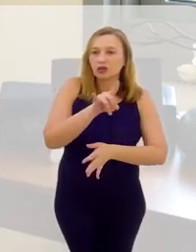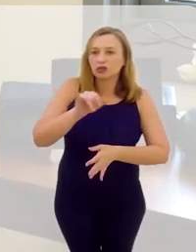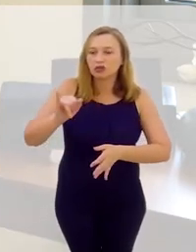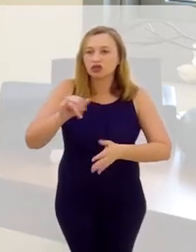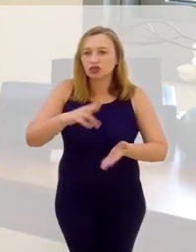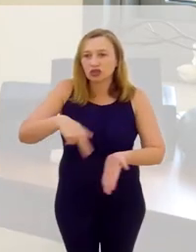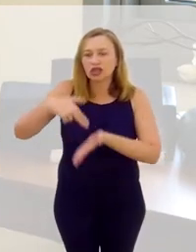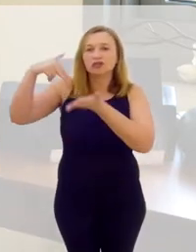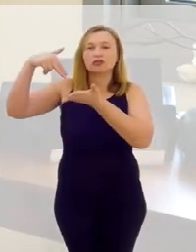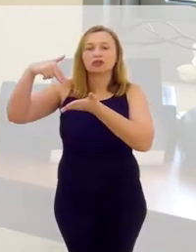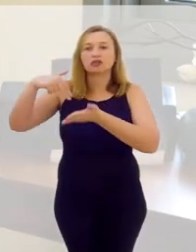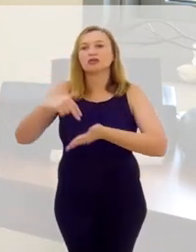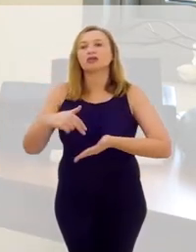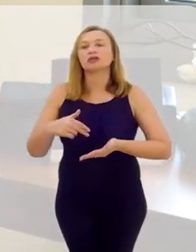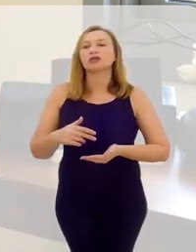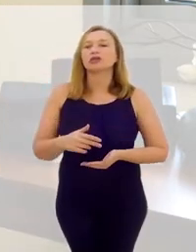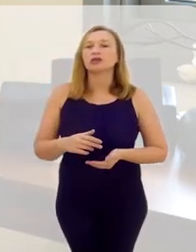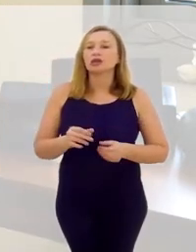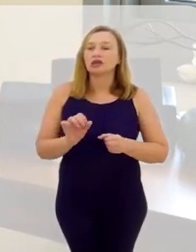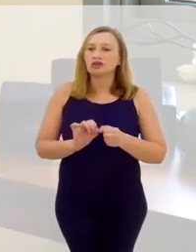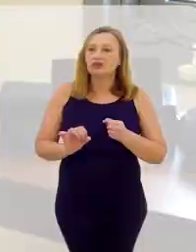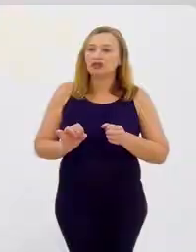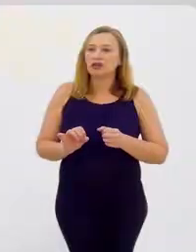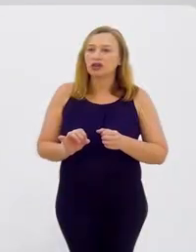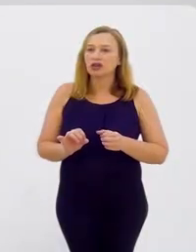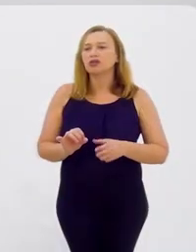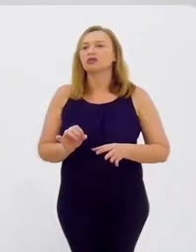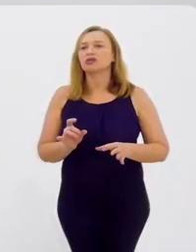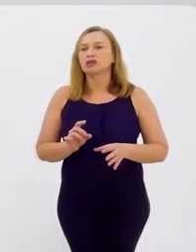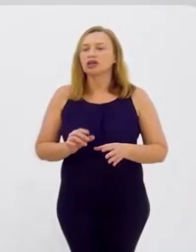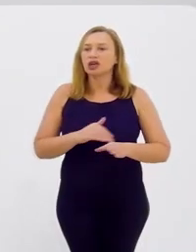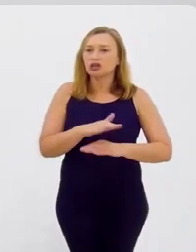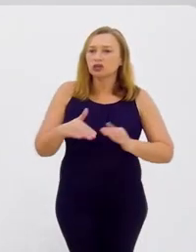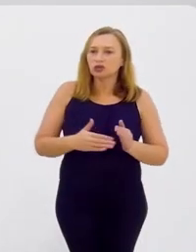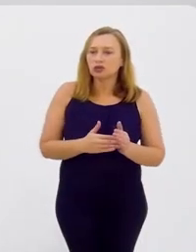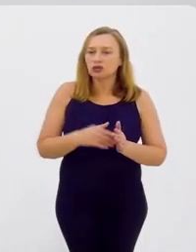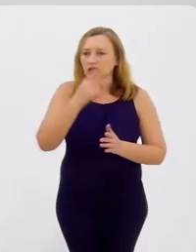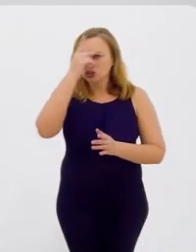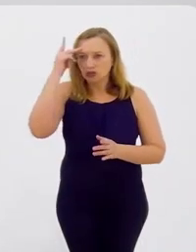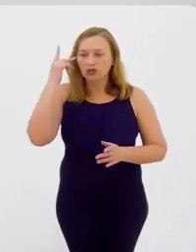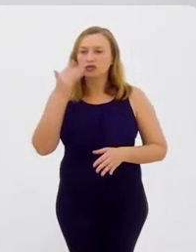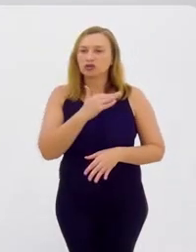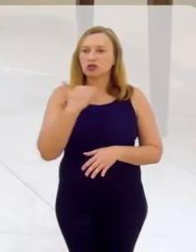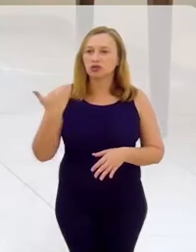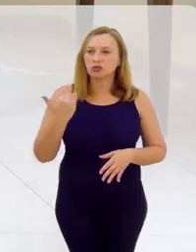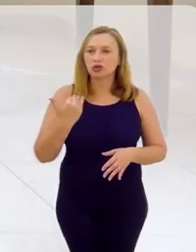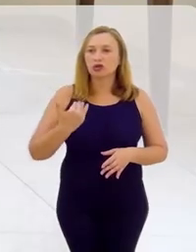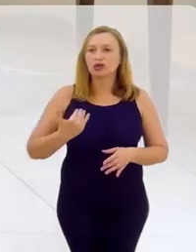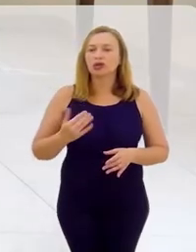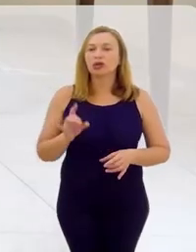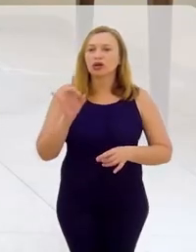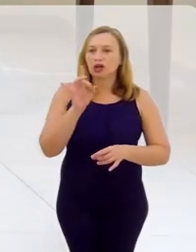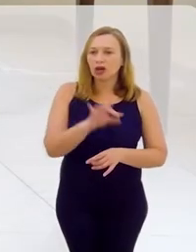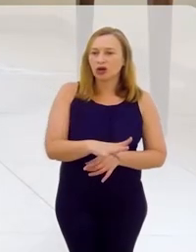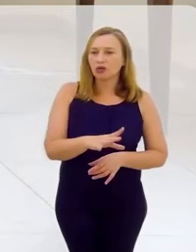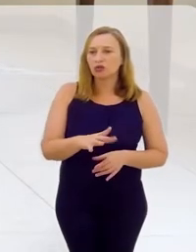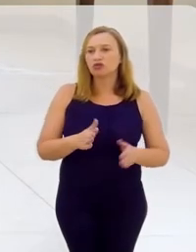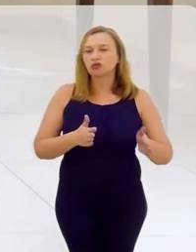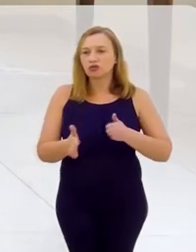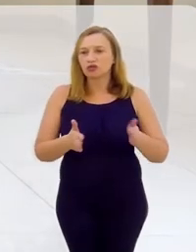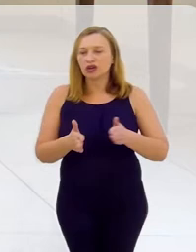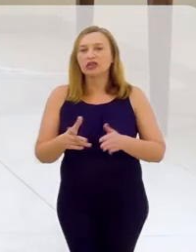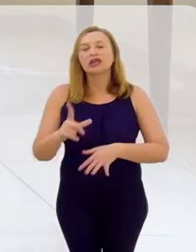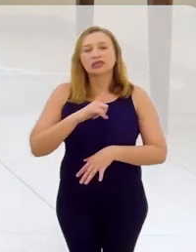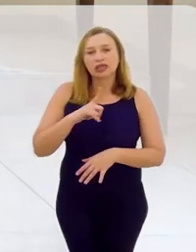seguro até o dia da ressurreição. Isso é feito em todos os funerais de membros da igreja, essa última